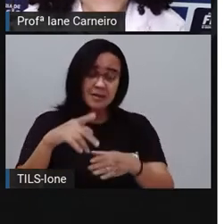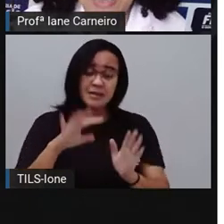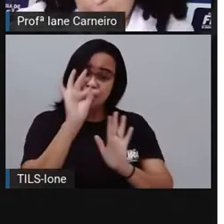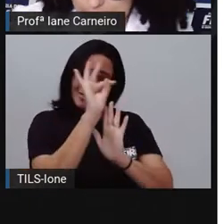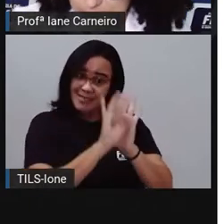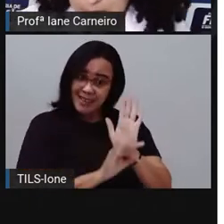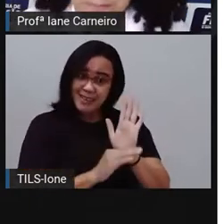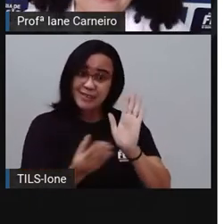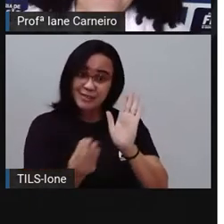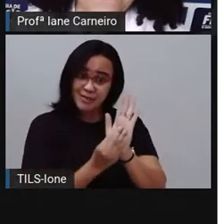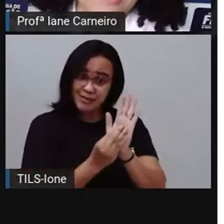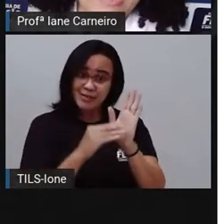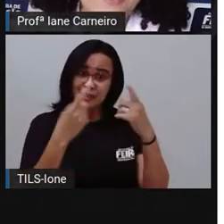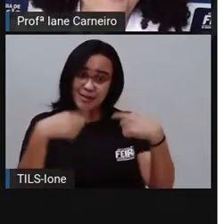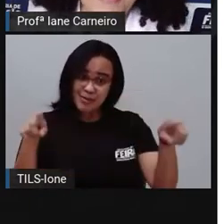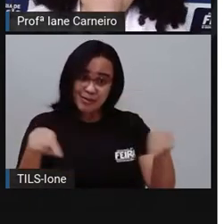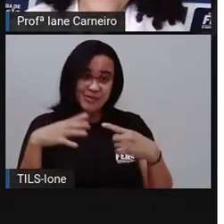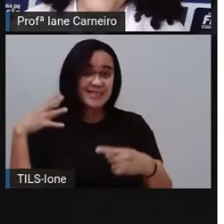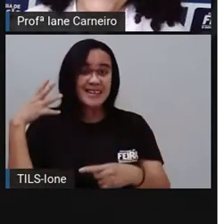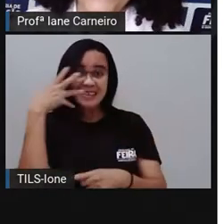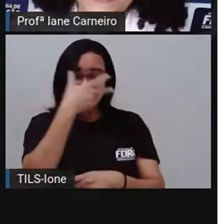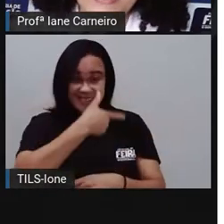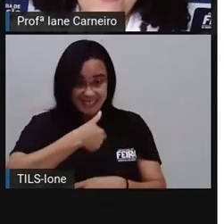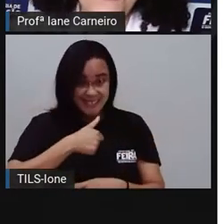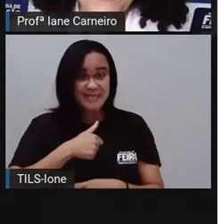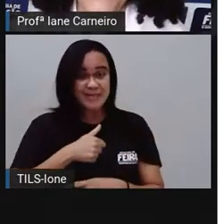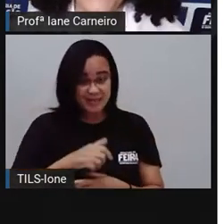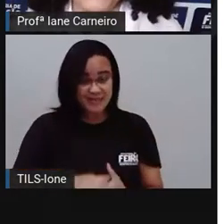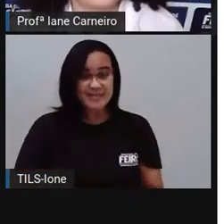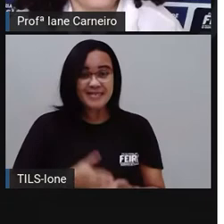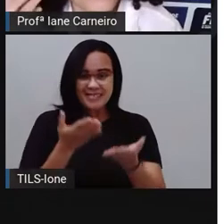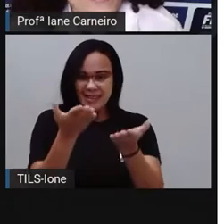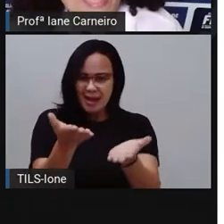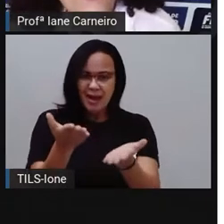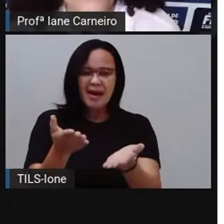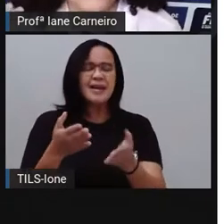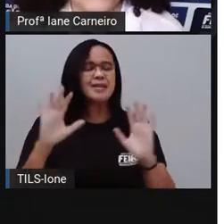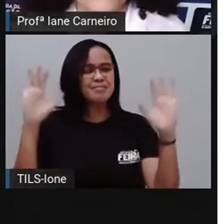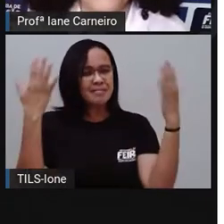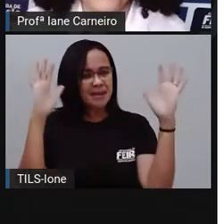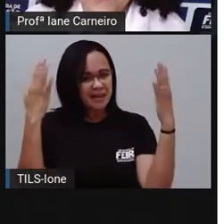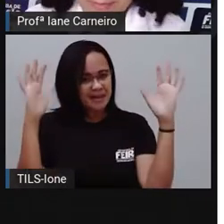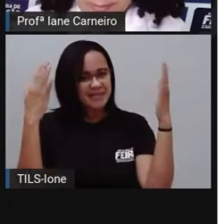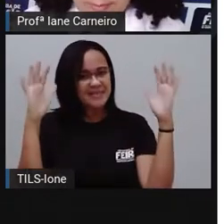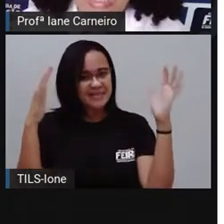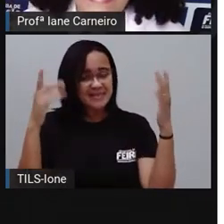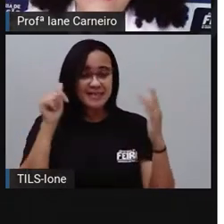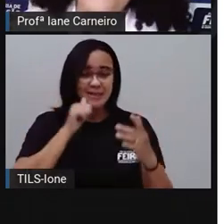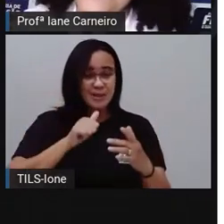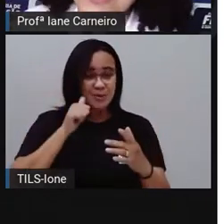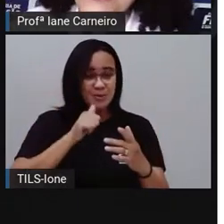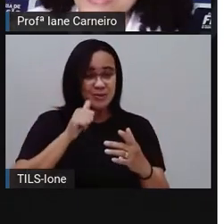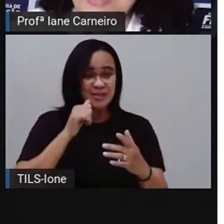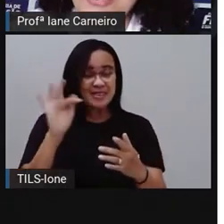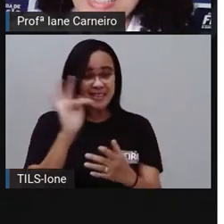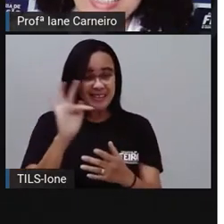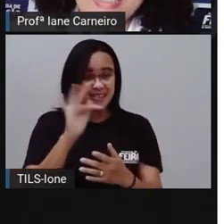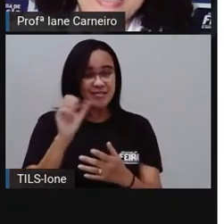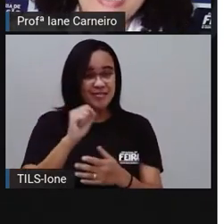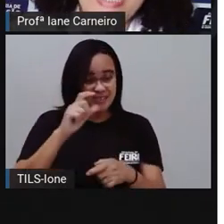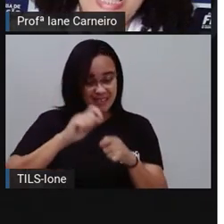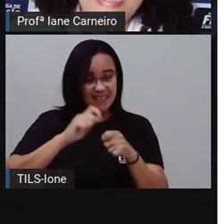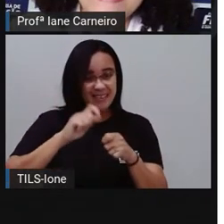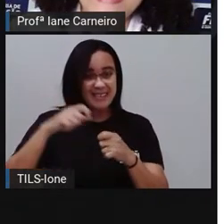né? E que honra pra gente, né? Ter uma feirense, uma mulher fazendo o nosso hino à